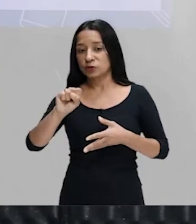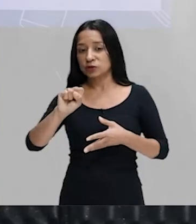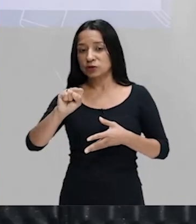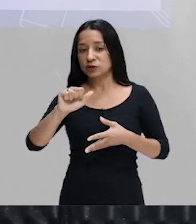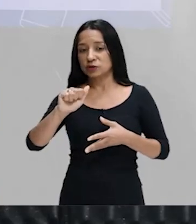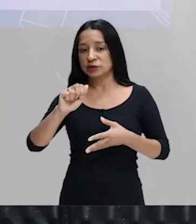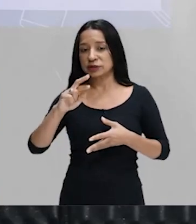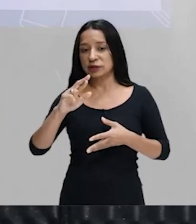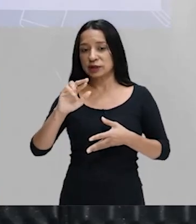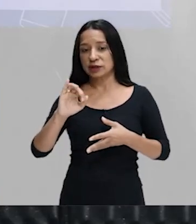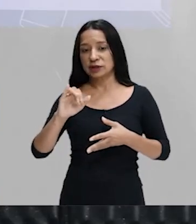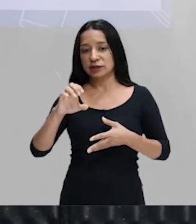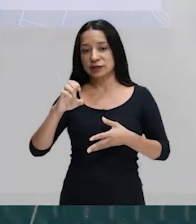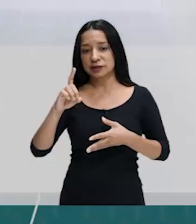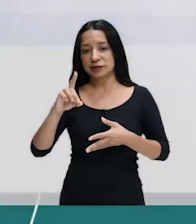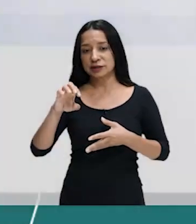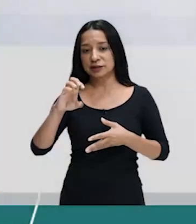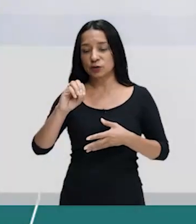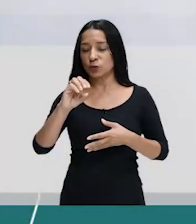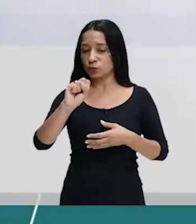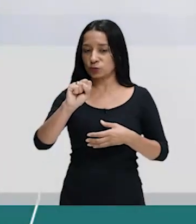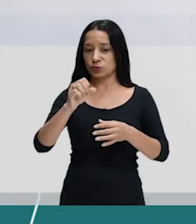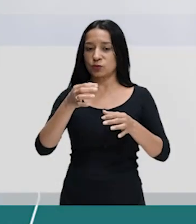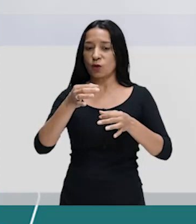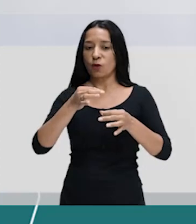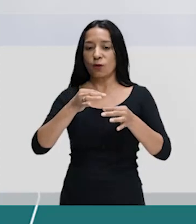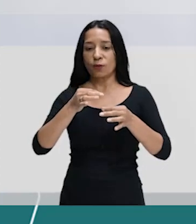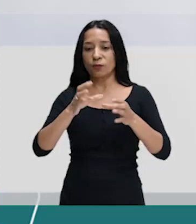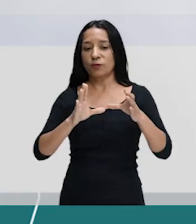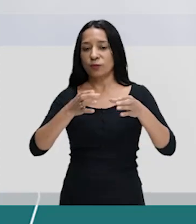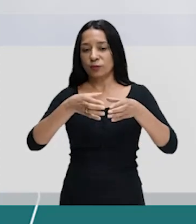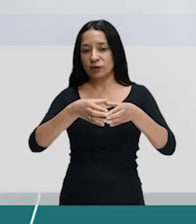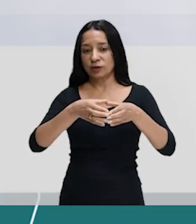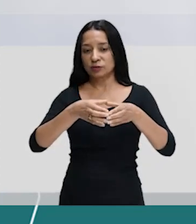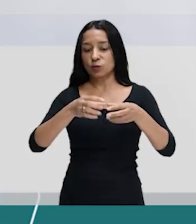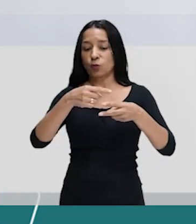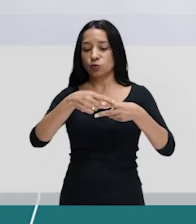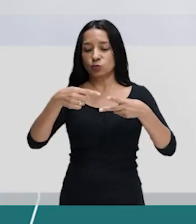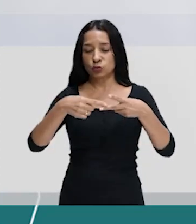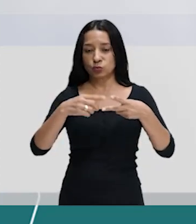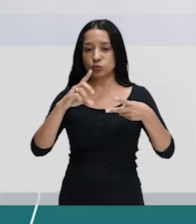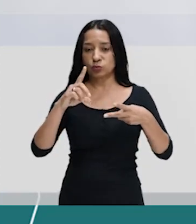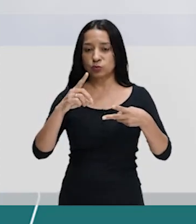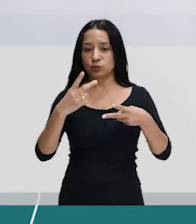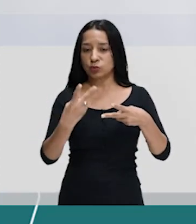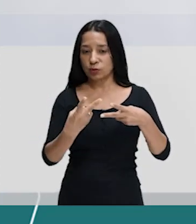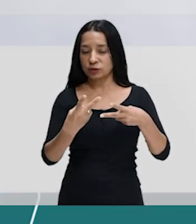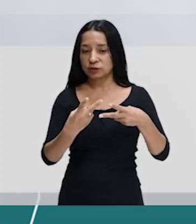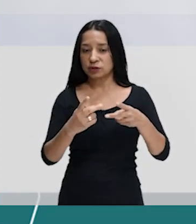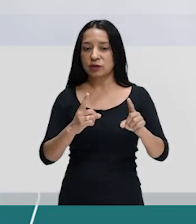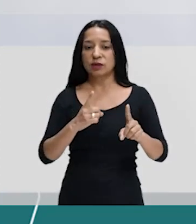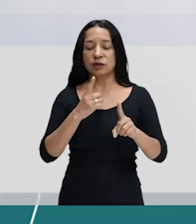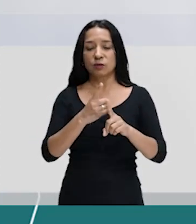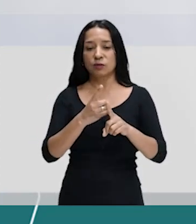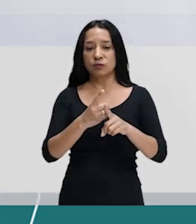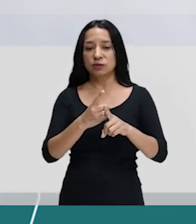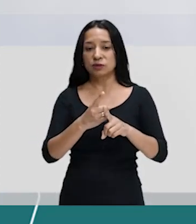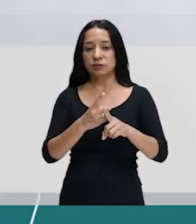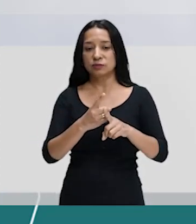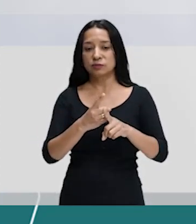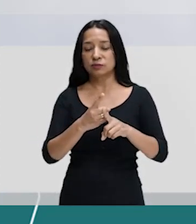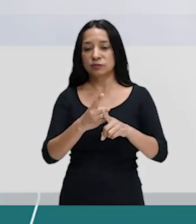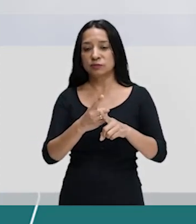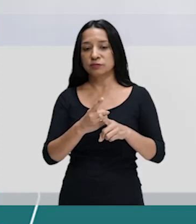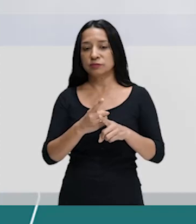por monossacarídeos. Nesse caso, 2 monossacarídeos. Por isso que a gente encontra aqui, ó,